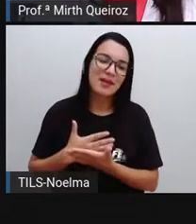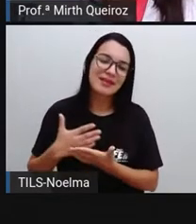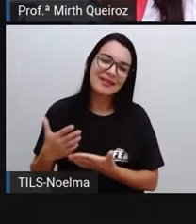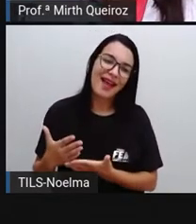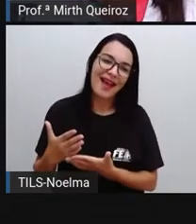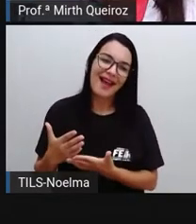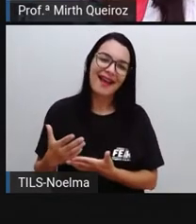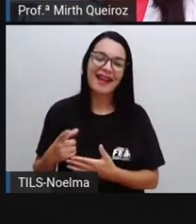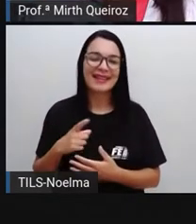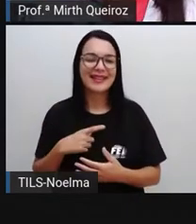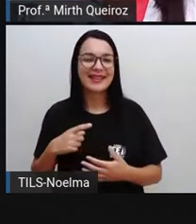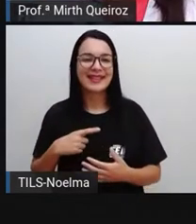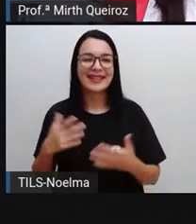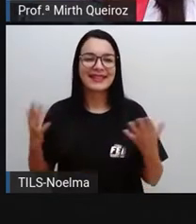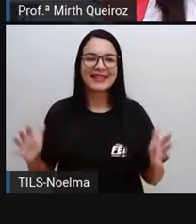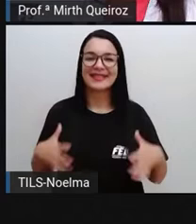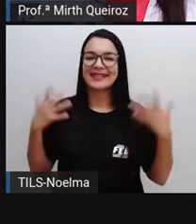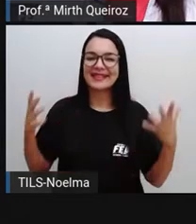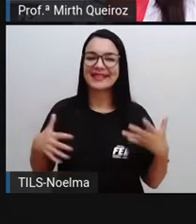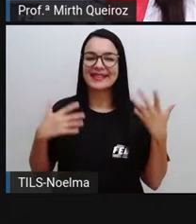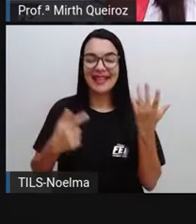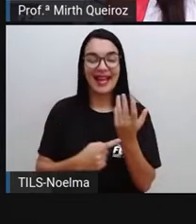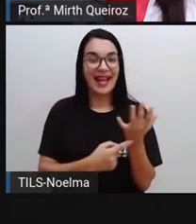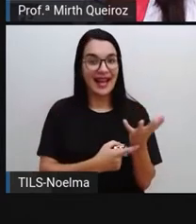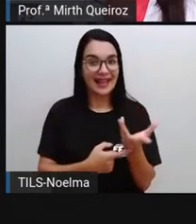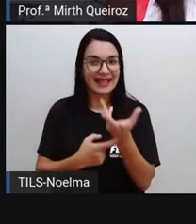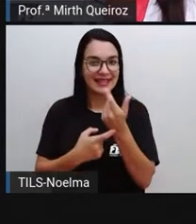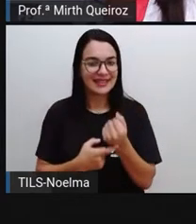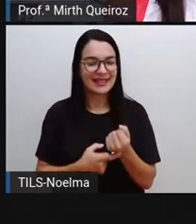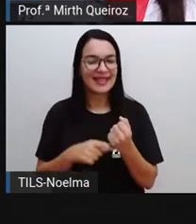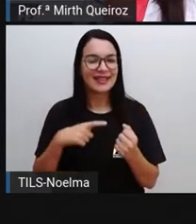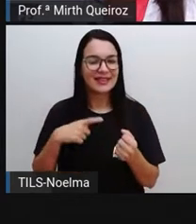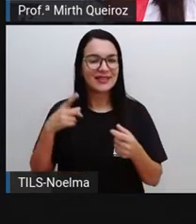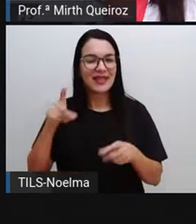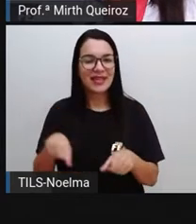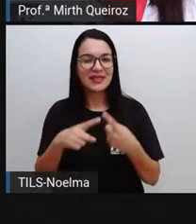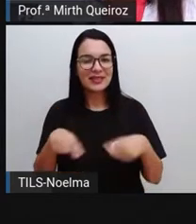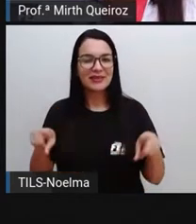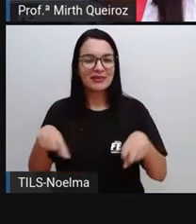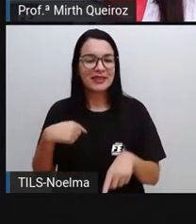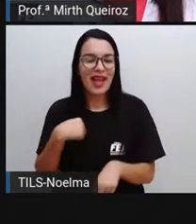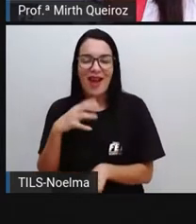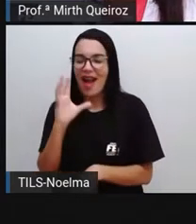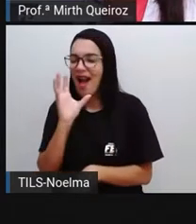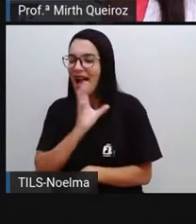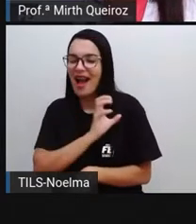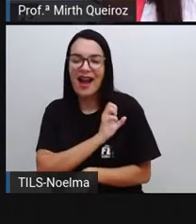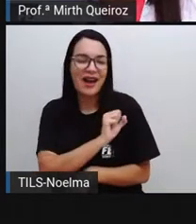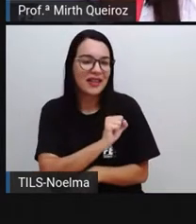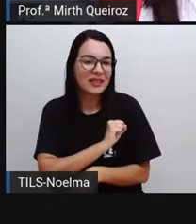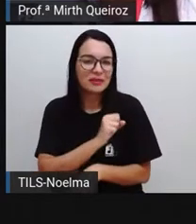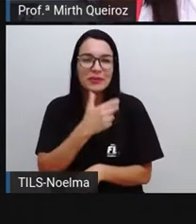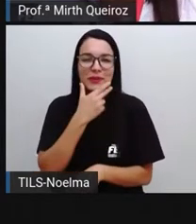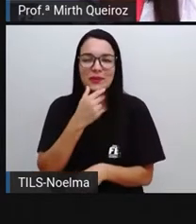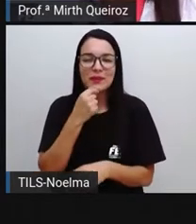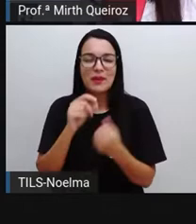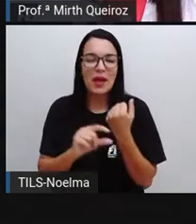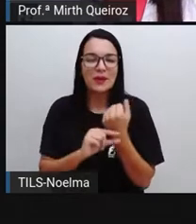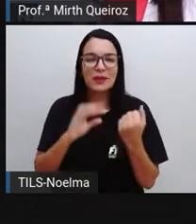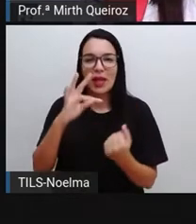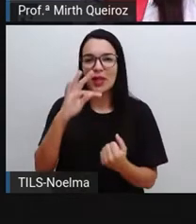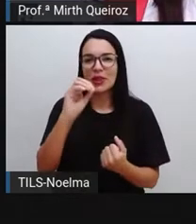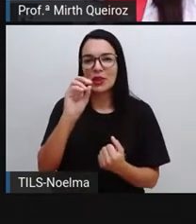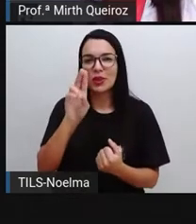a gente já entrar no clima da arte, eu trouxe aqui uma música para vocês, uma música que eu amo, uma música de Toquinho, que é